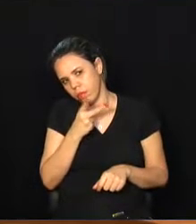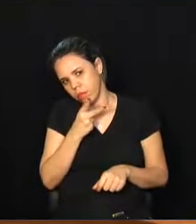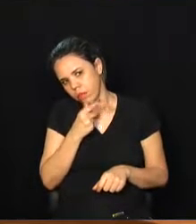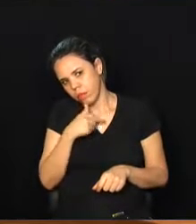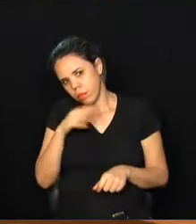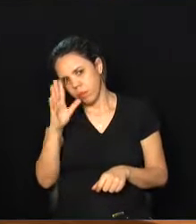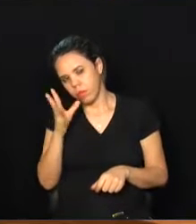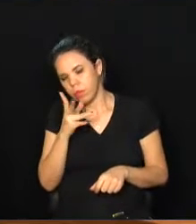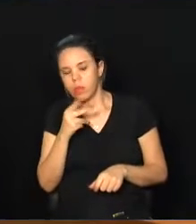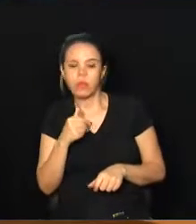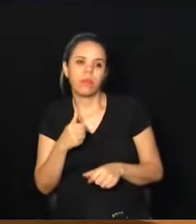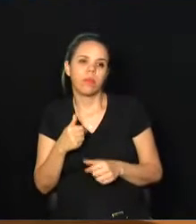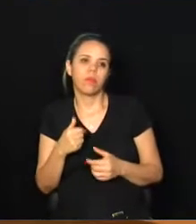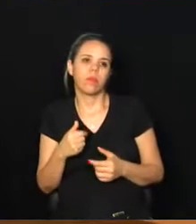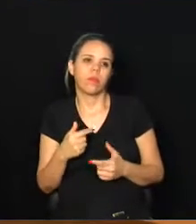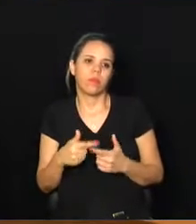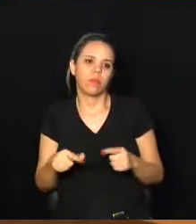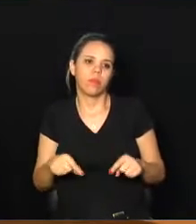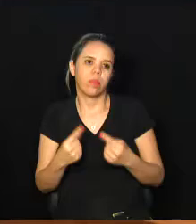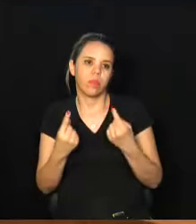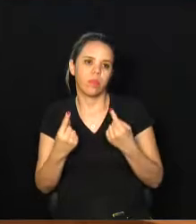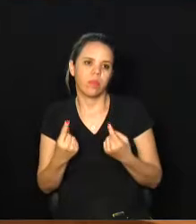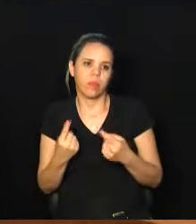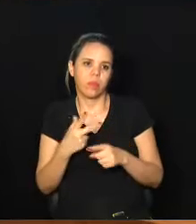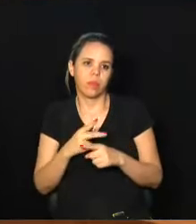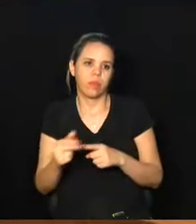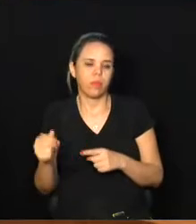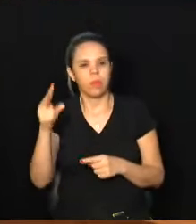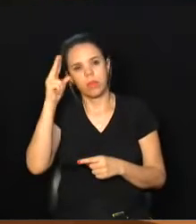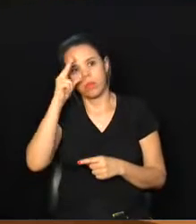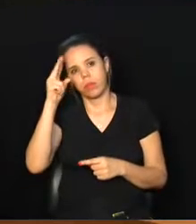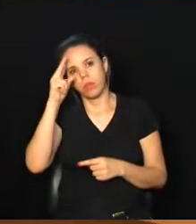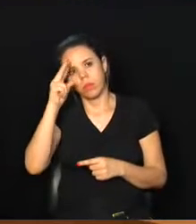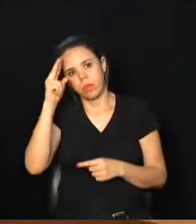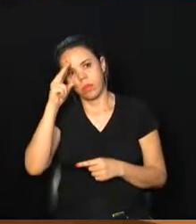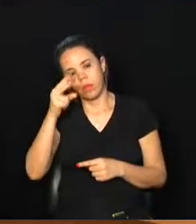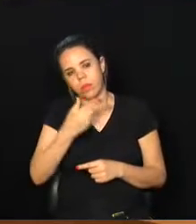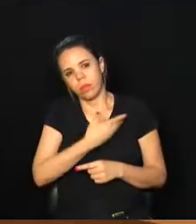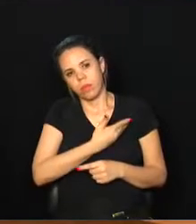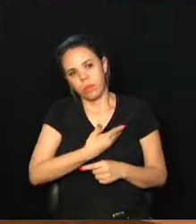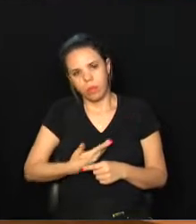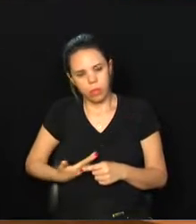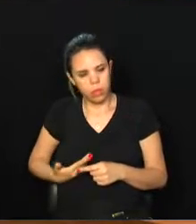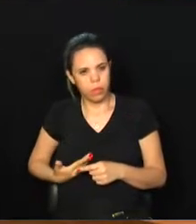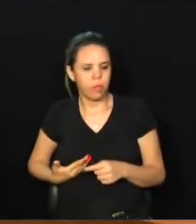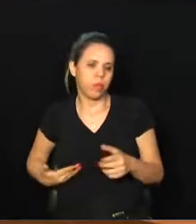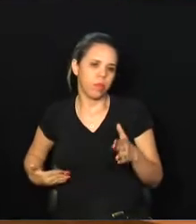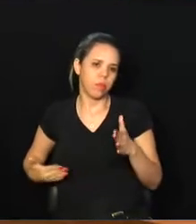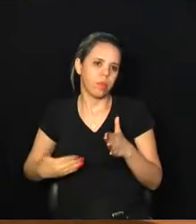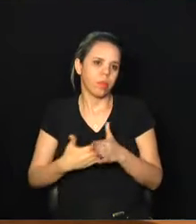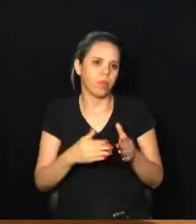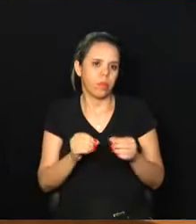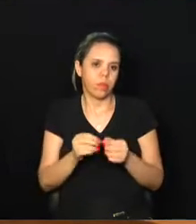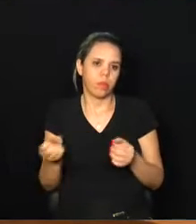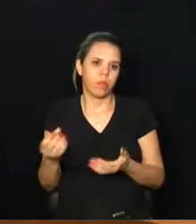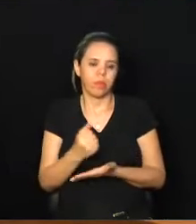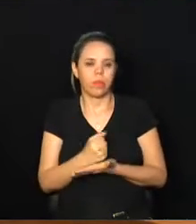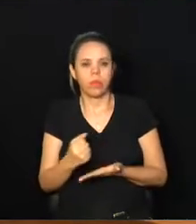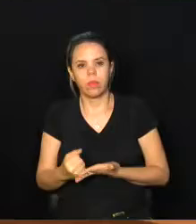lentidão, e esse é um dos desafios a ser vencido. E lembrando que o poder público está impedido de fazer novas